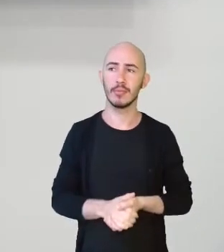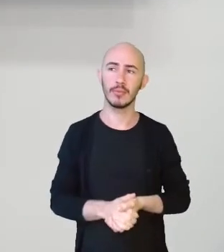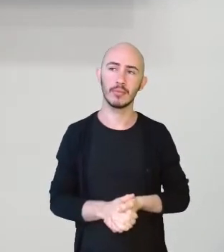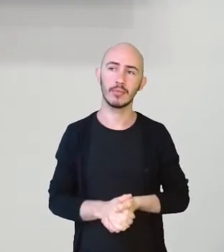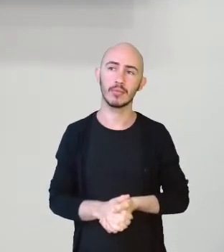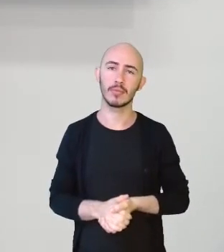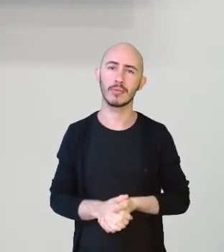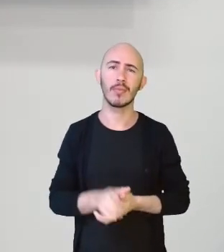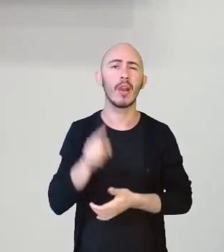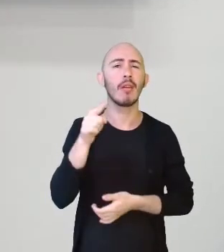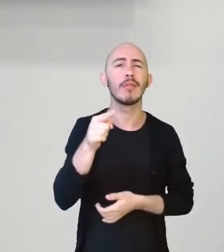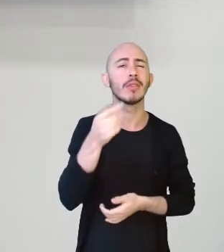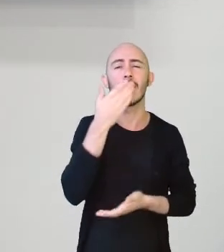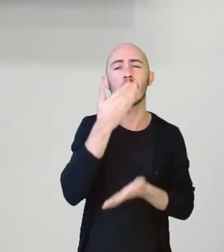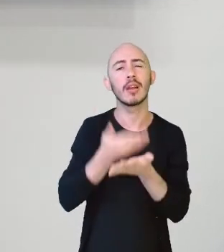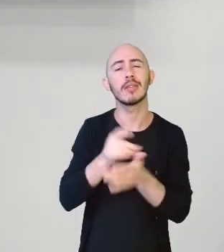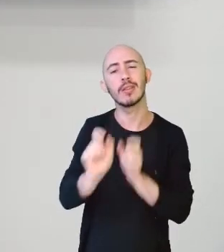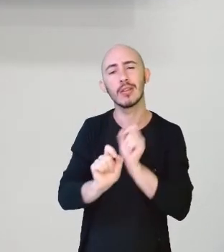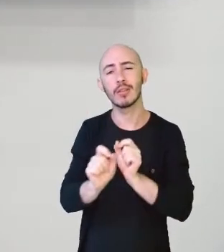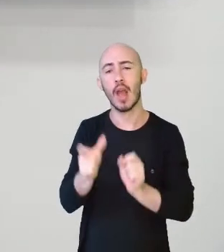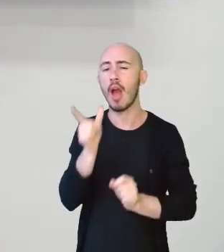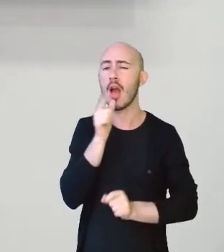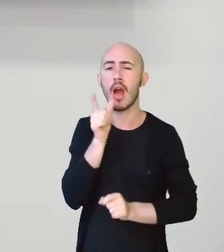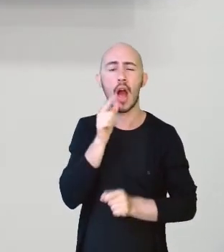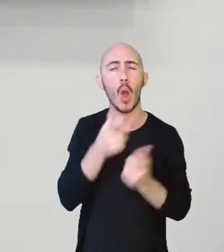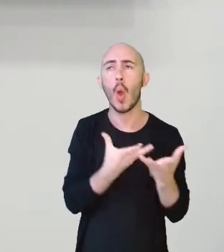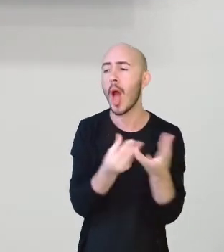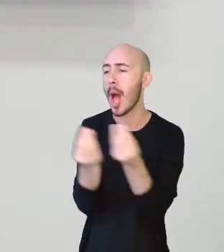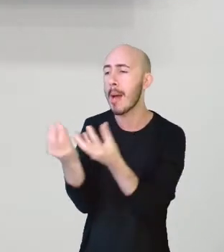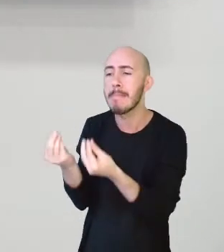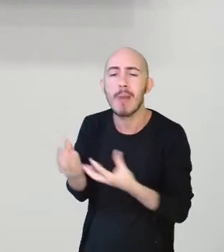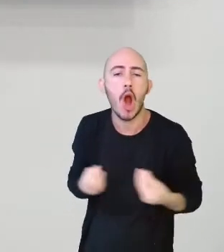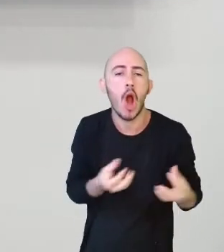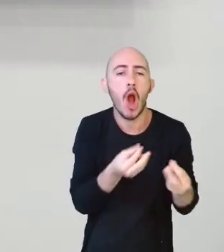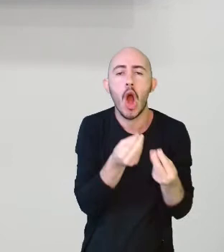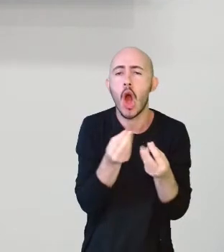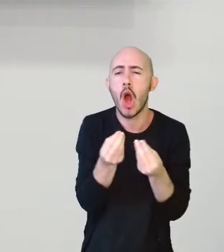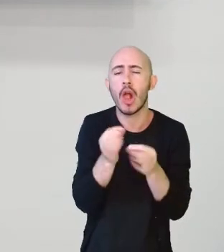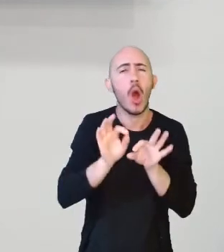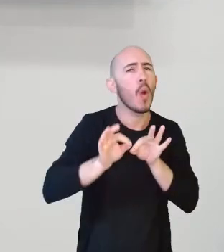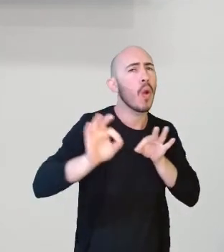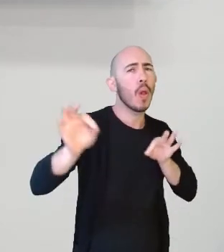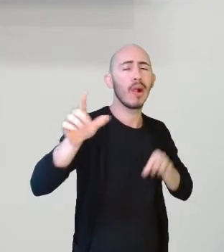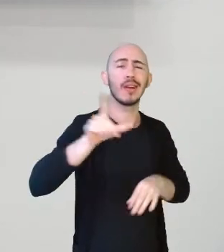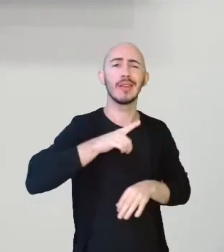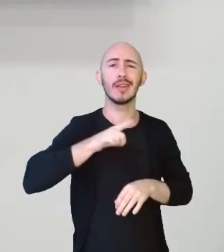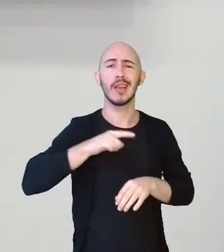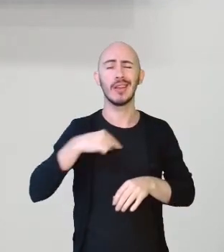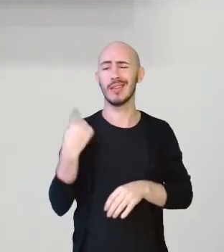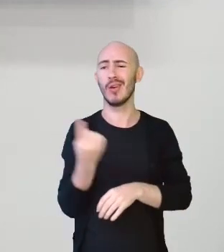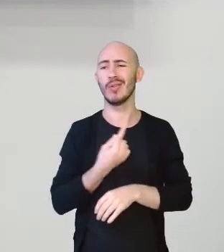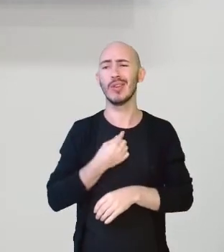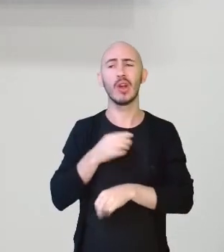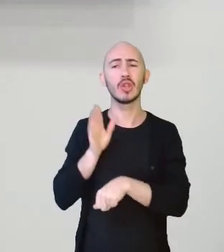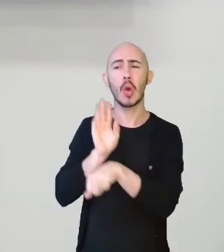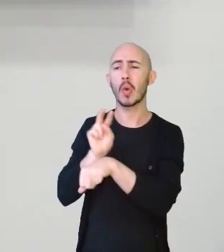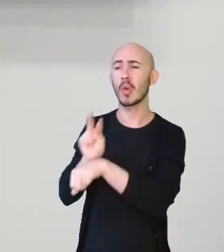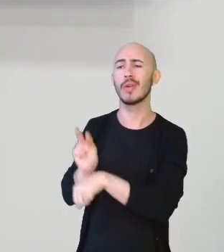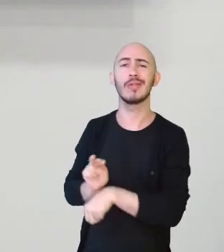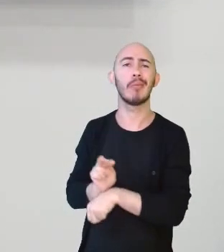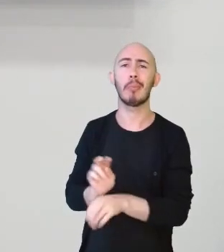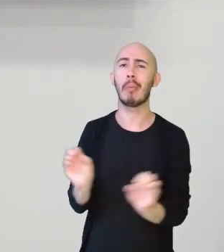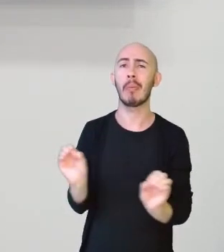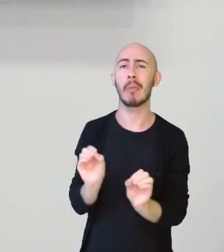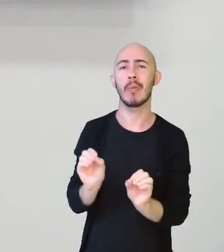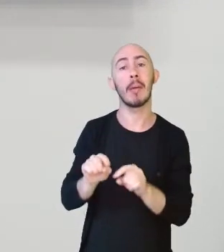me desperdiça. A gente às vezes vê uma quantidade de água tão grande que a gente começa a desperdiçar, não ter cuidado.